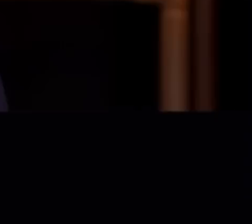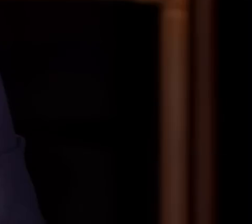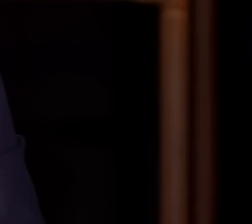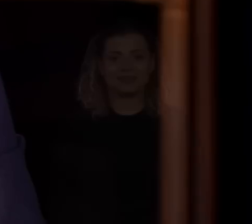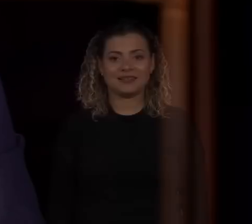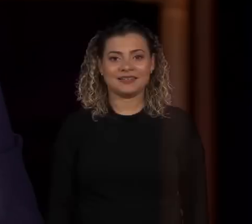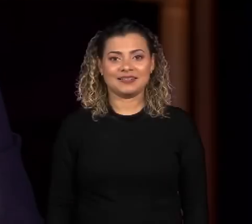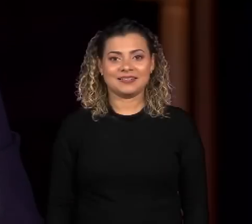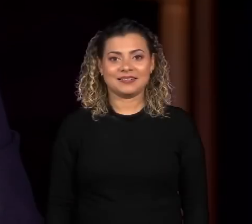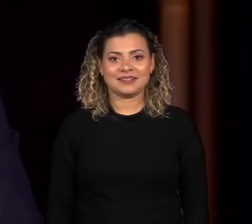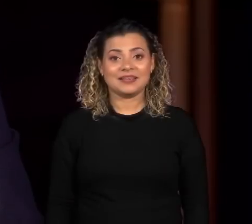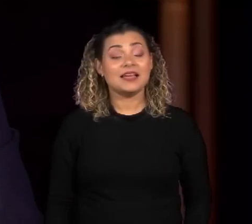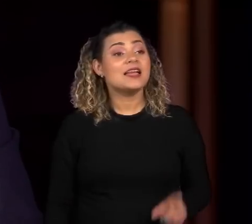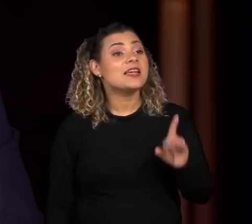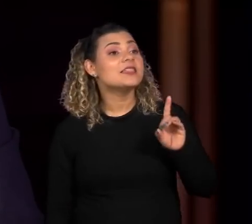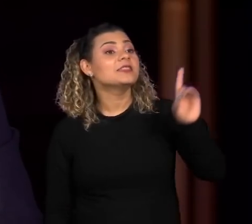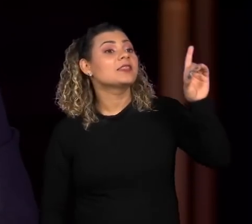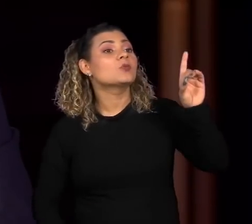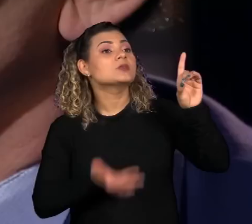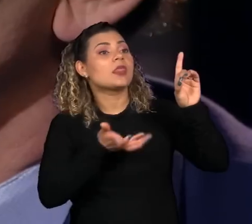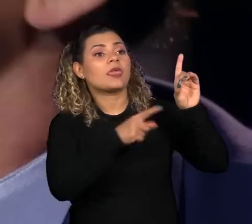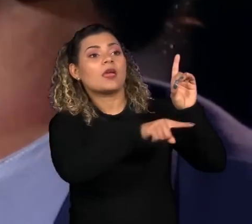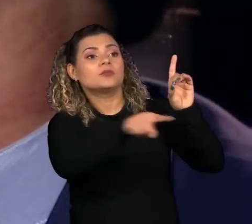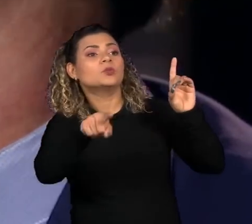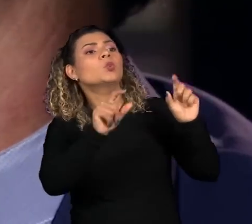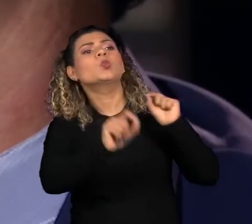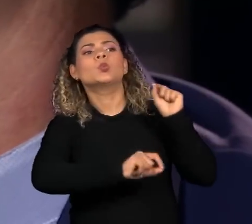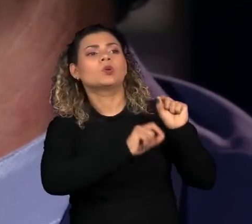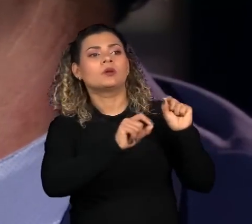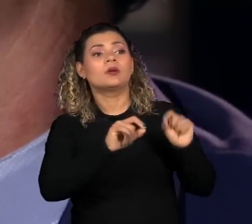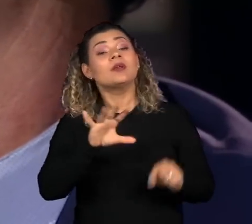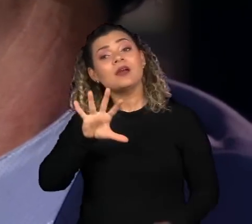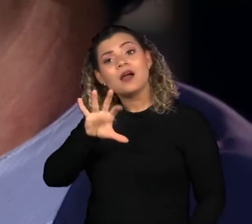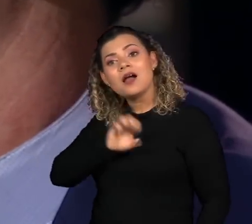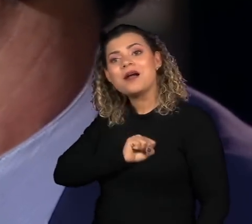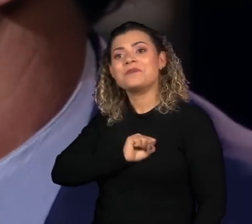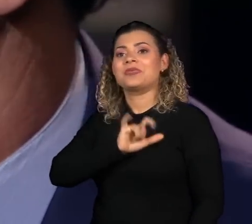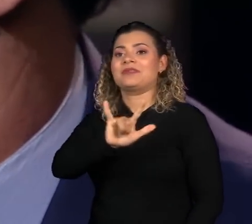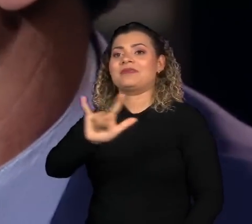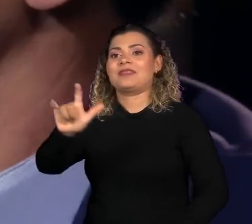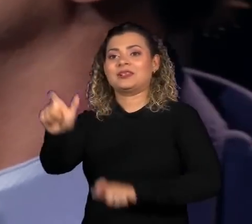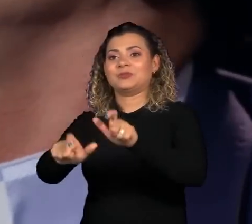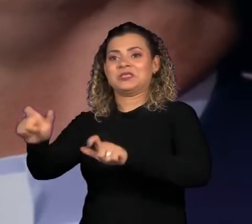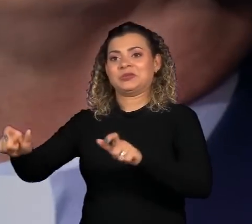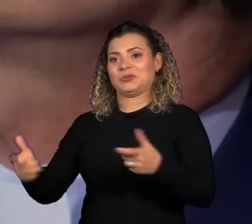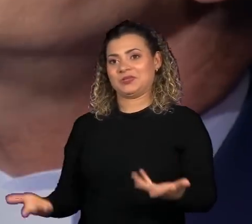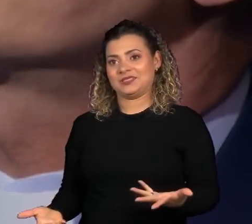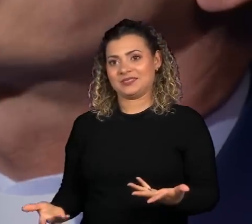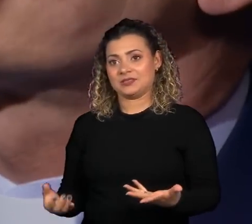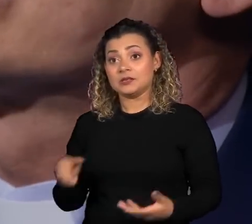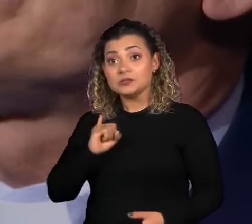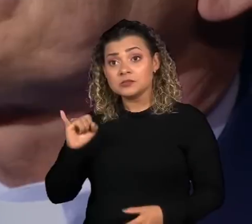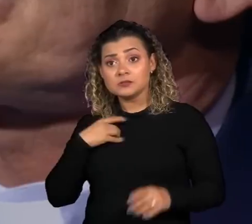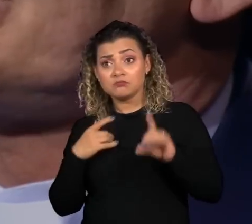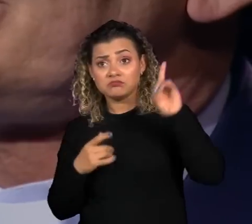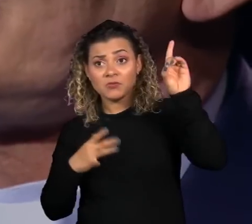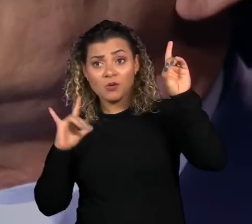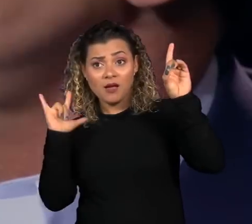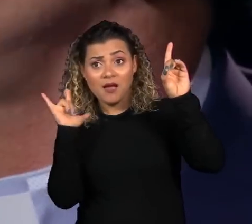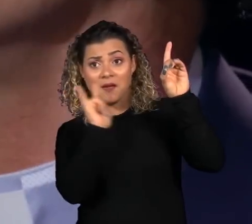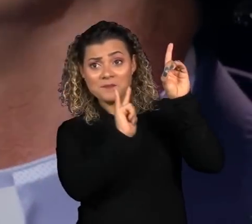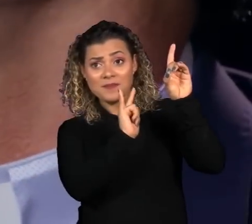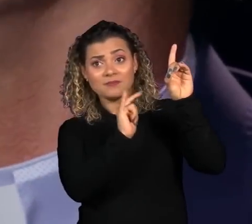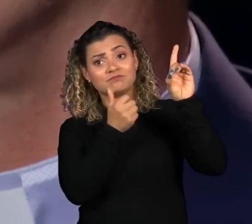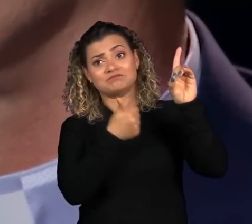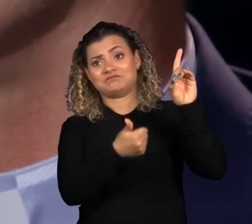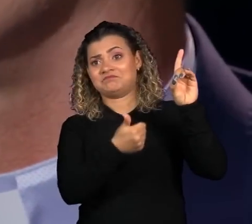O que Deus espera de nós? Pessoas que amem o próximo. Porque que ame a Deus,